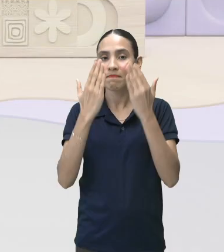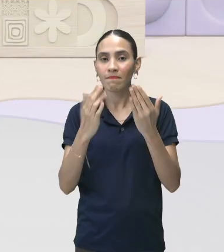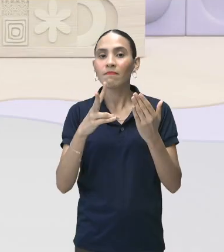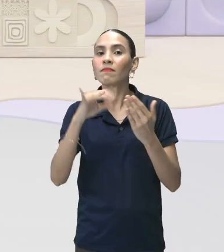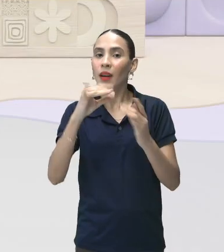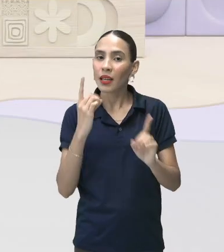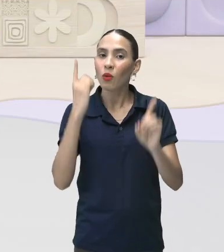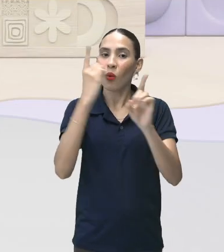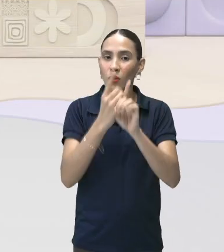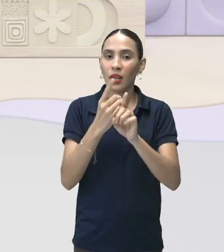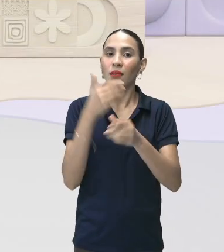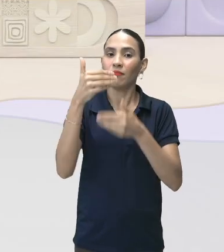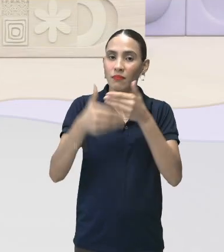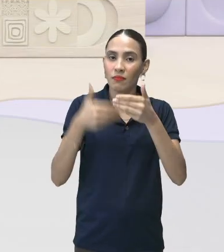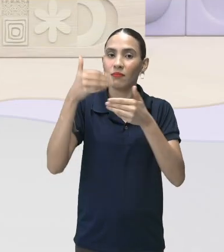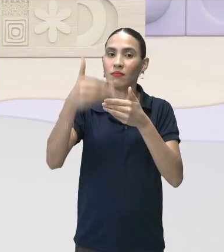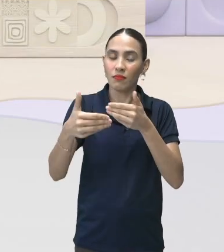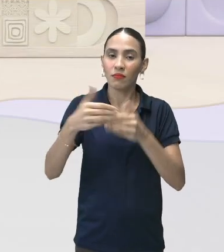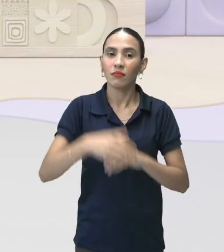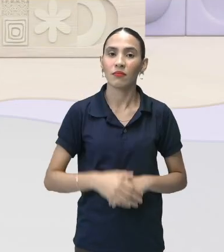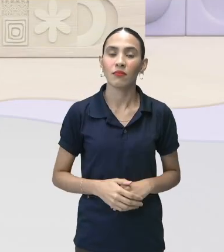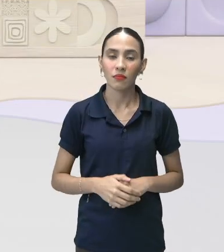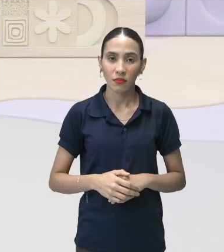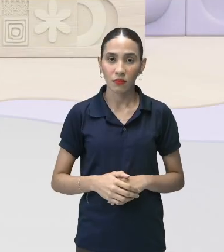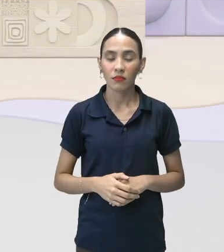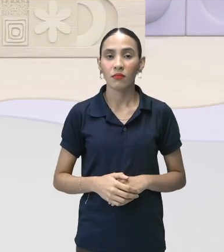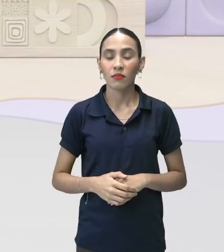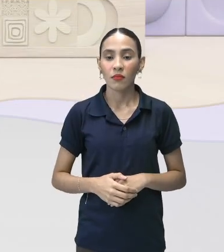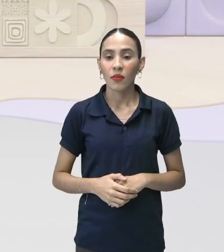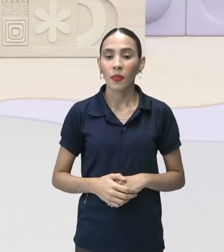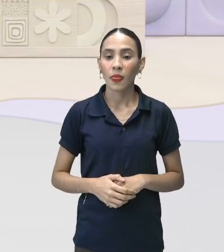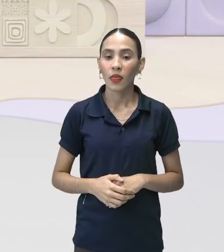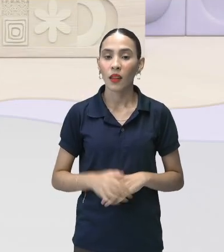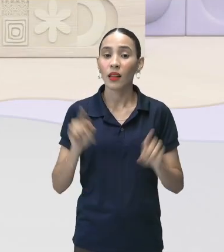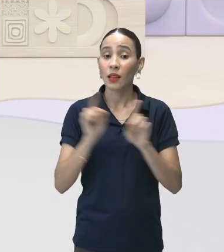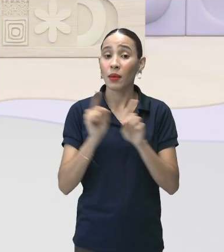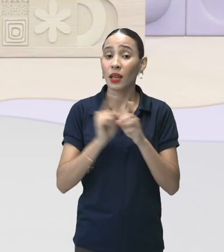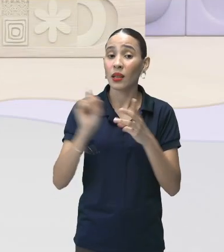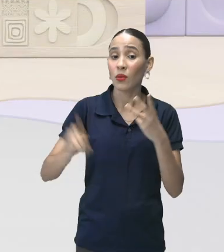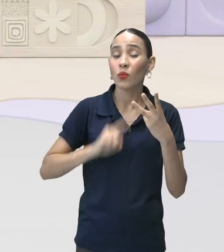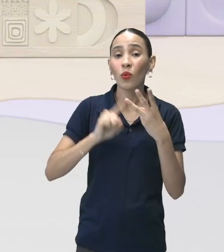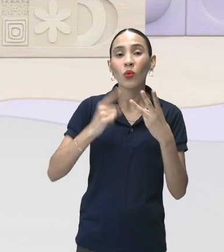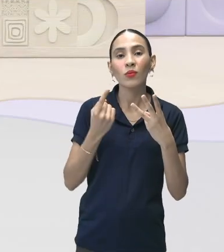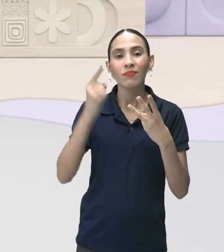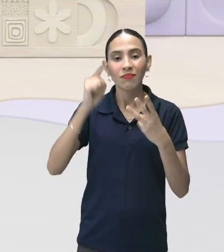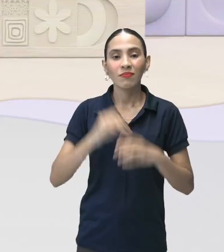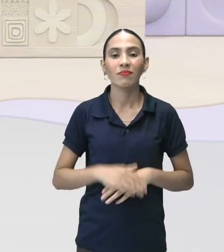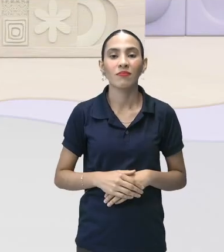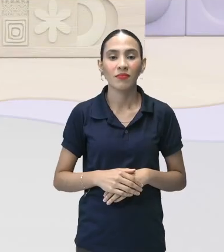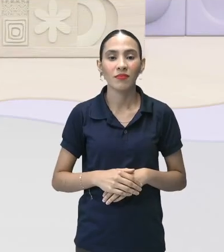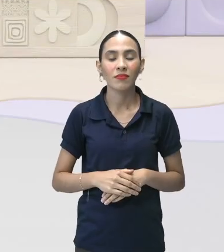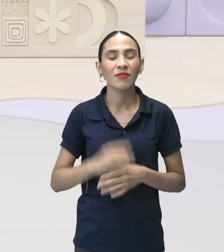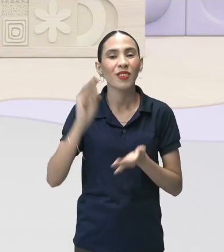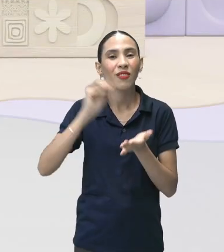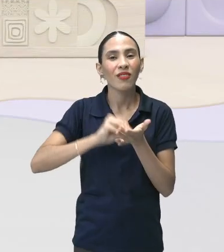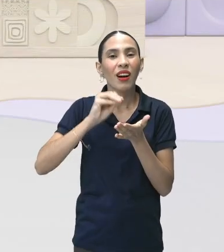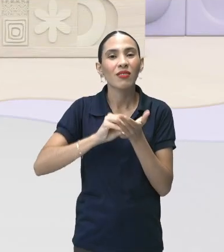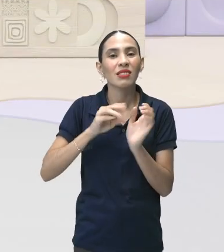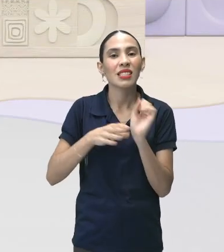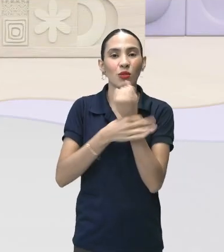se confrontar ao longo da caminhada? E um outro ponto que é muito importante, como lidar